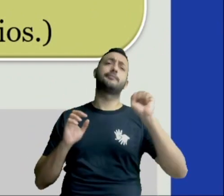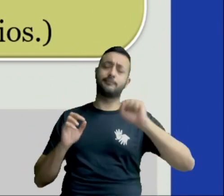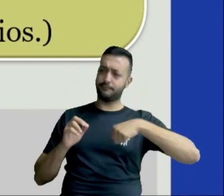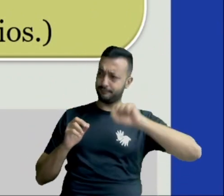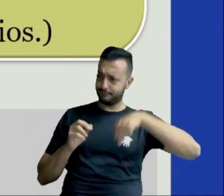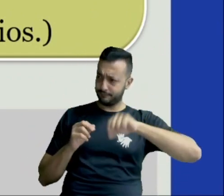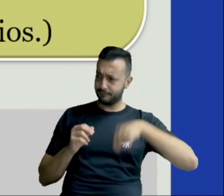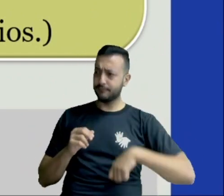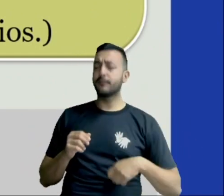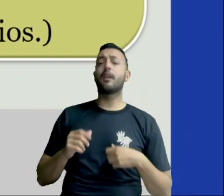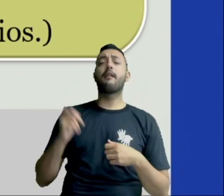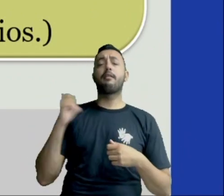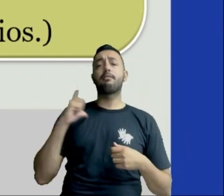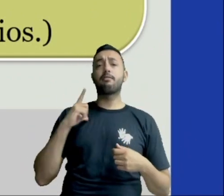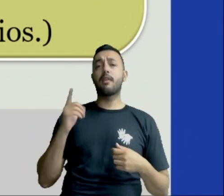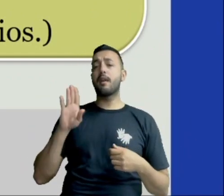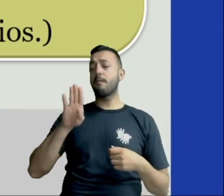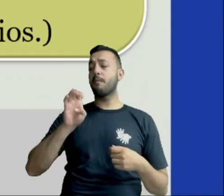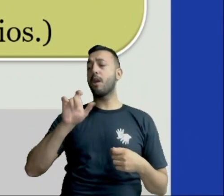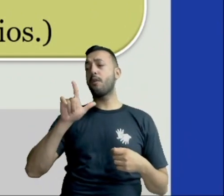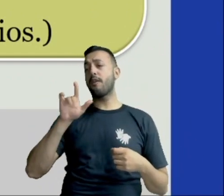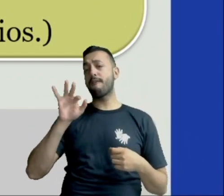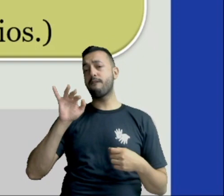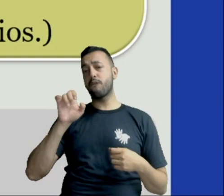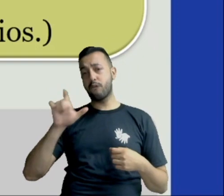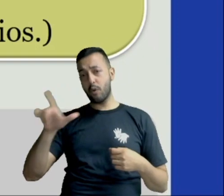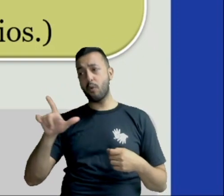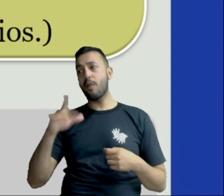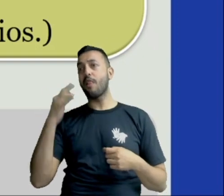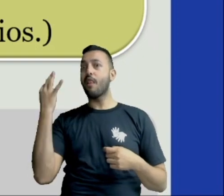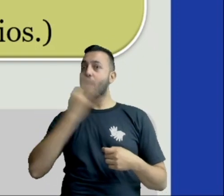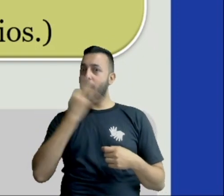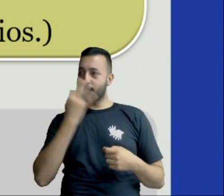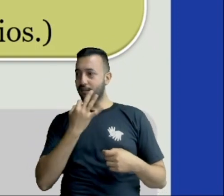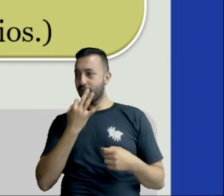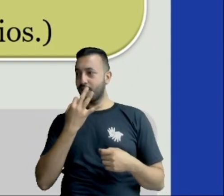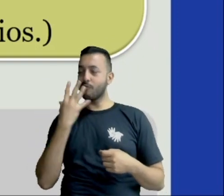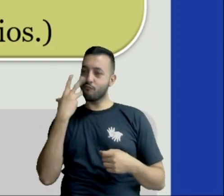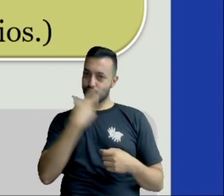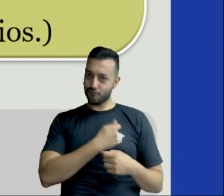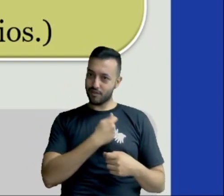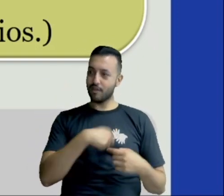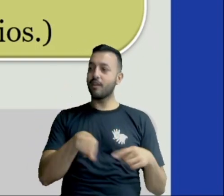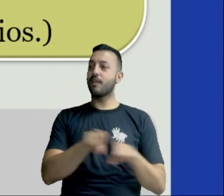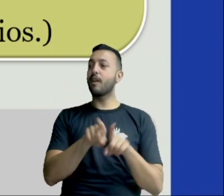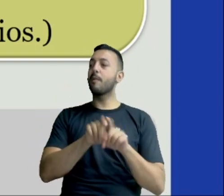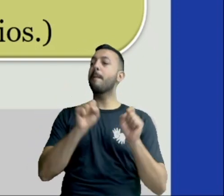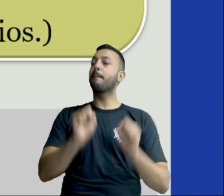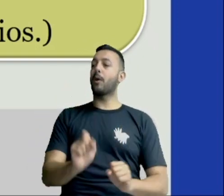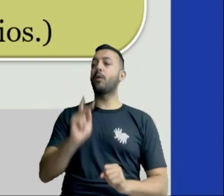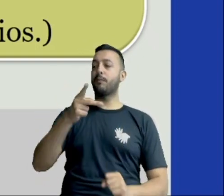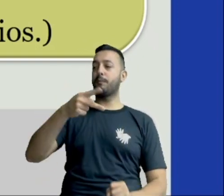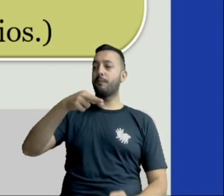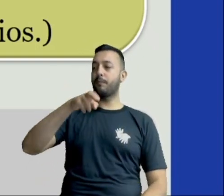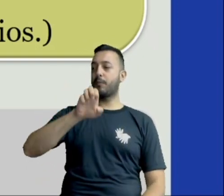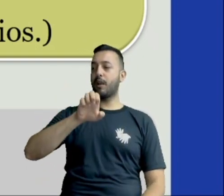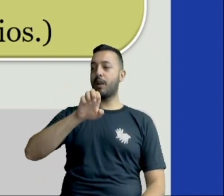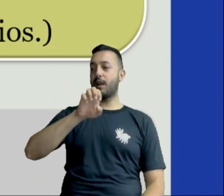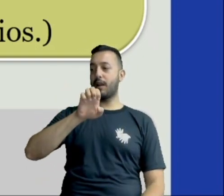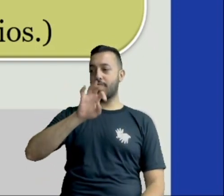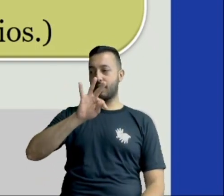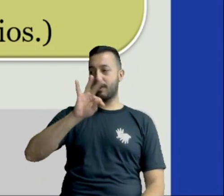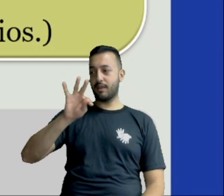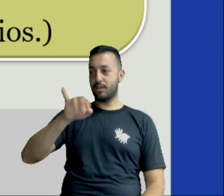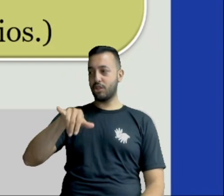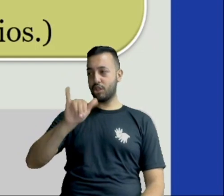nós tivemos o beautiful para dizer que ela é linda, mas também eu posso utilizar o pretty também para dizer que ela é